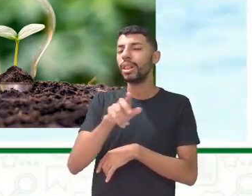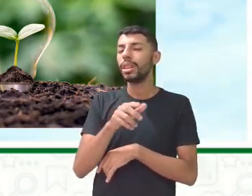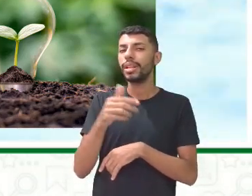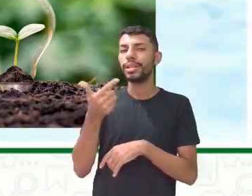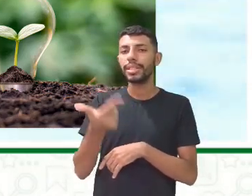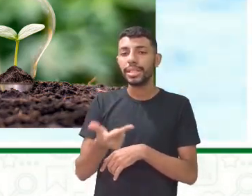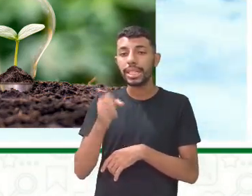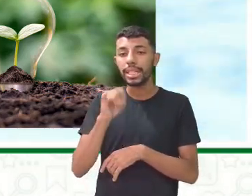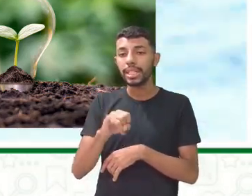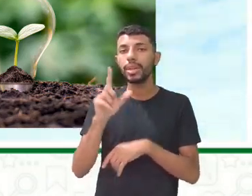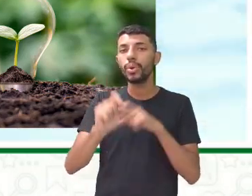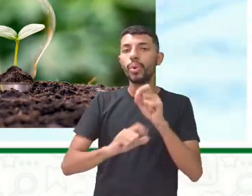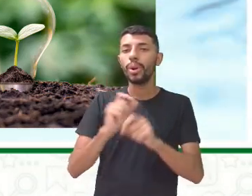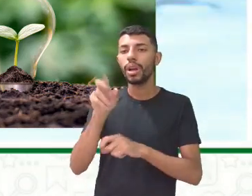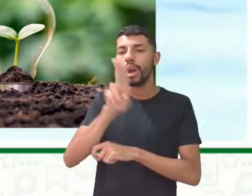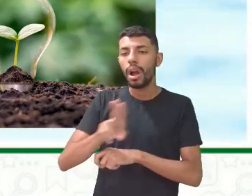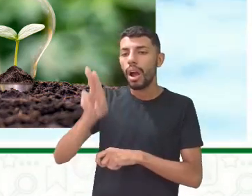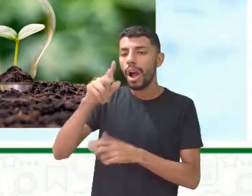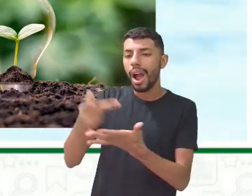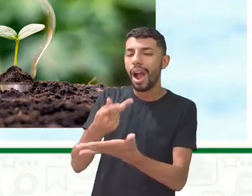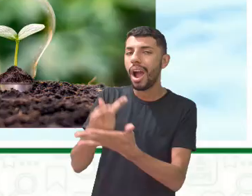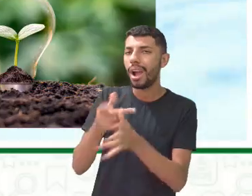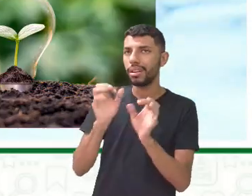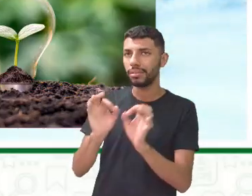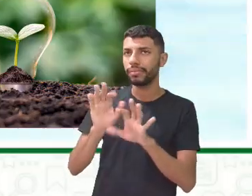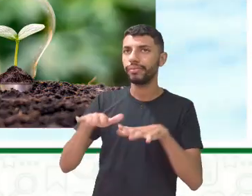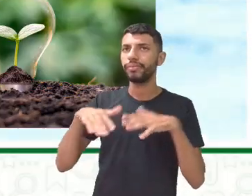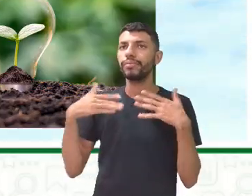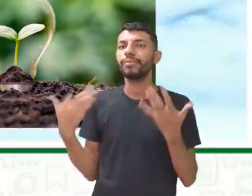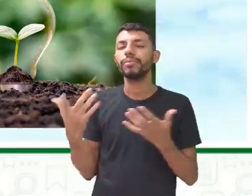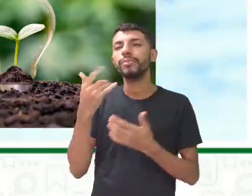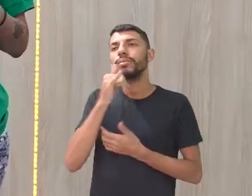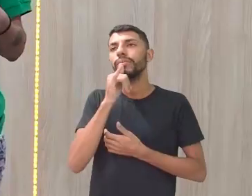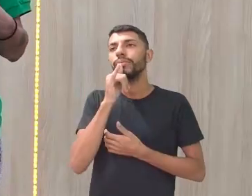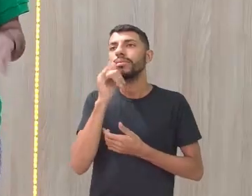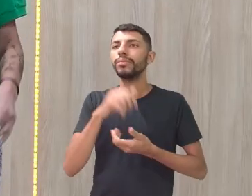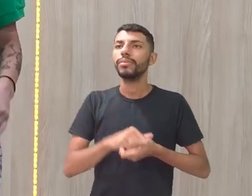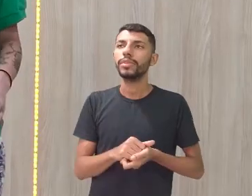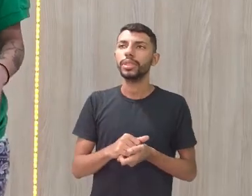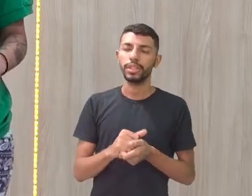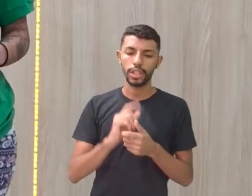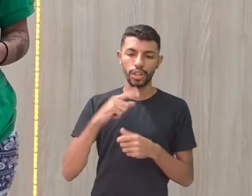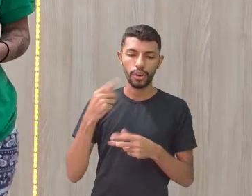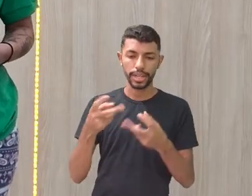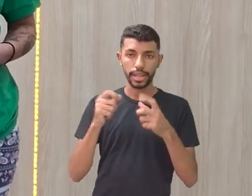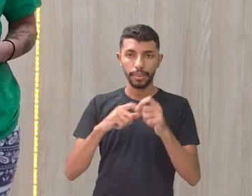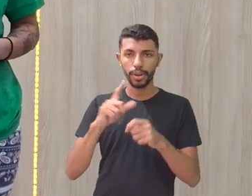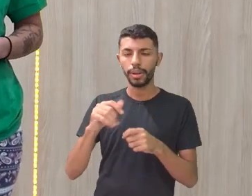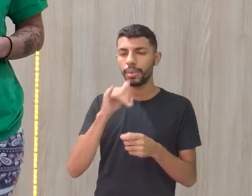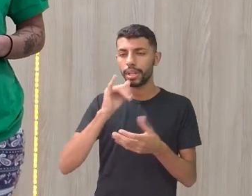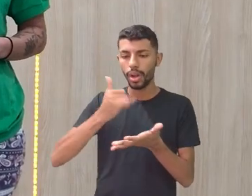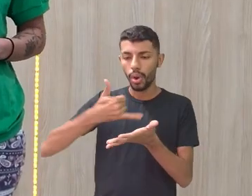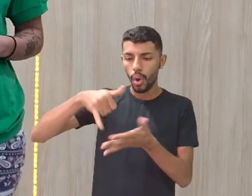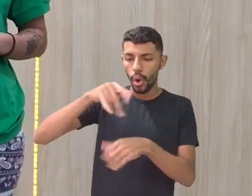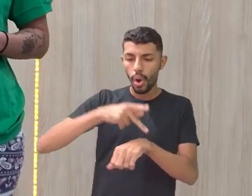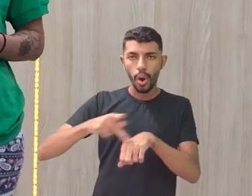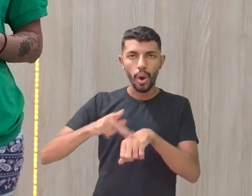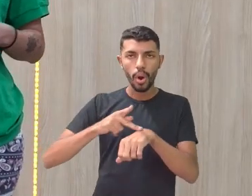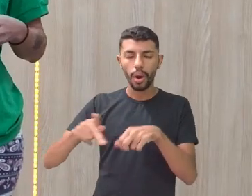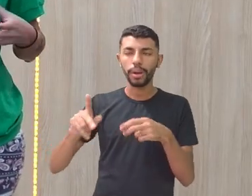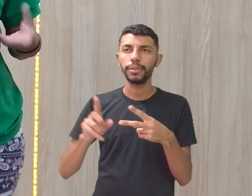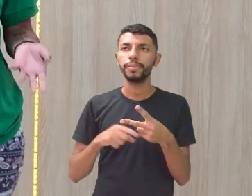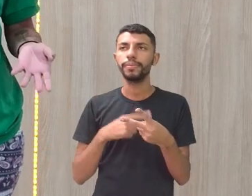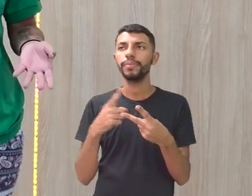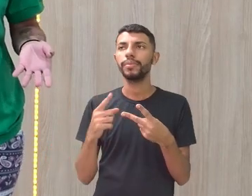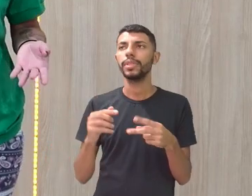corretamente, certo? Então aí quando a gente vê, por exemplo, aqueles recursos, né? O petróleo, por exemplo, ele é